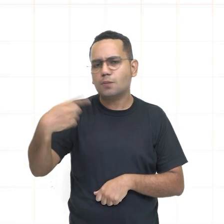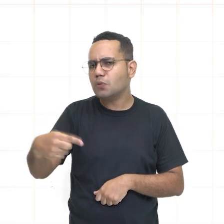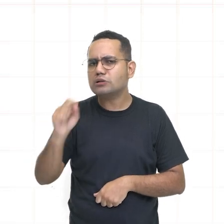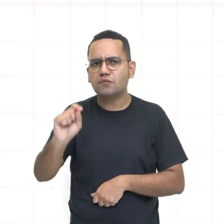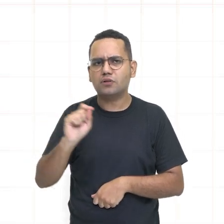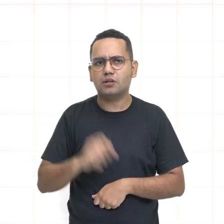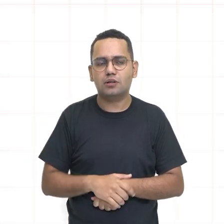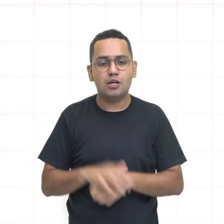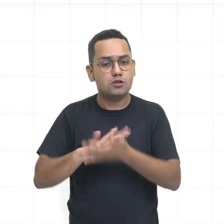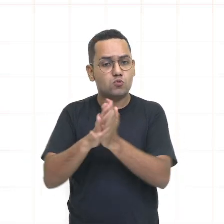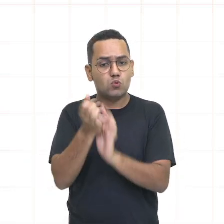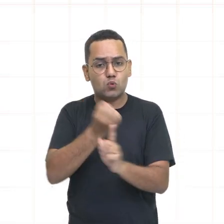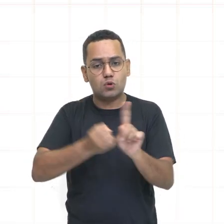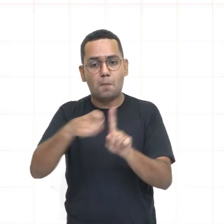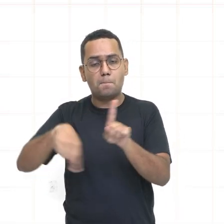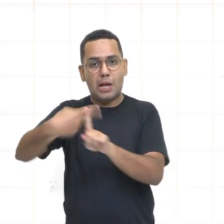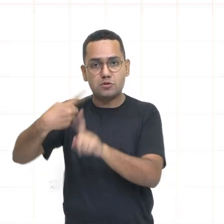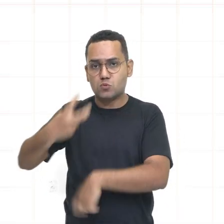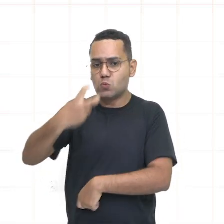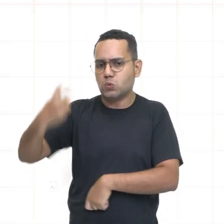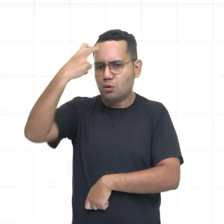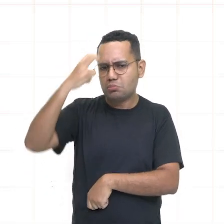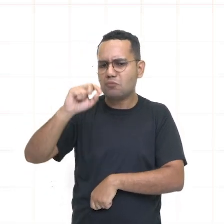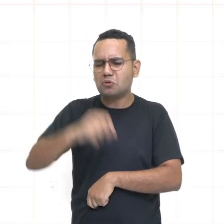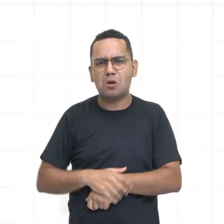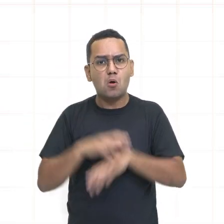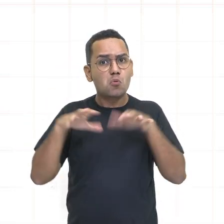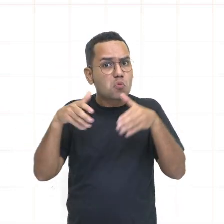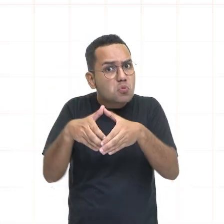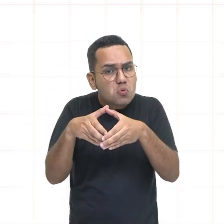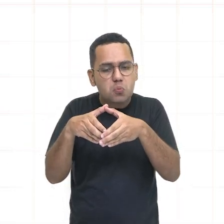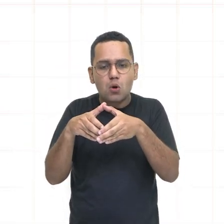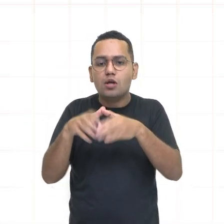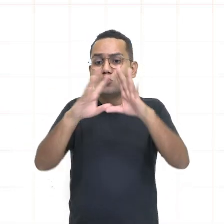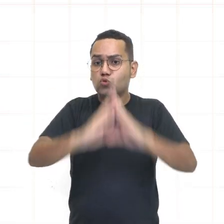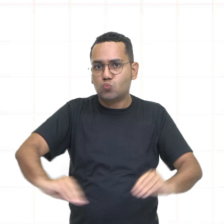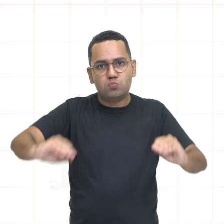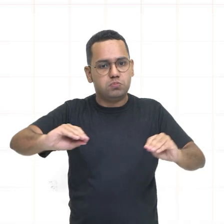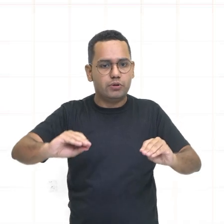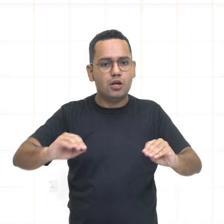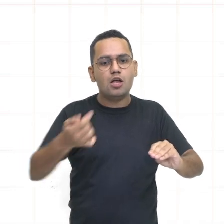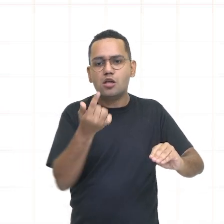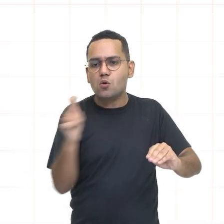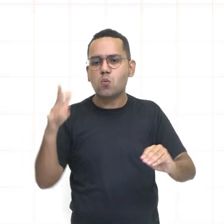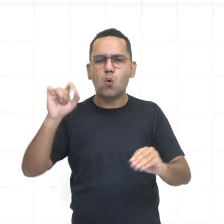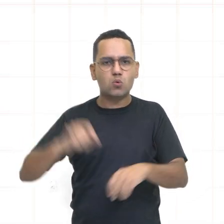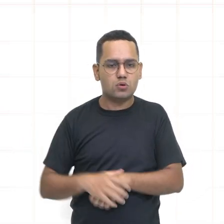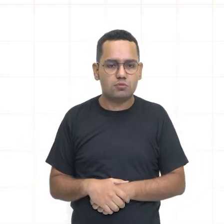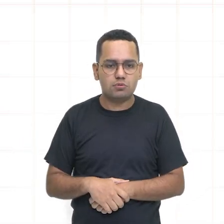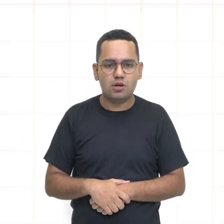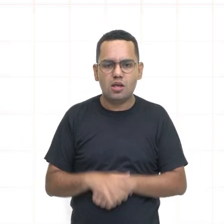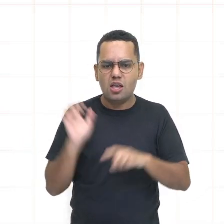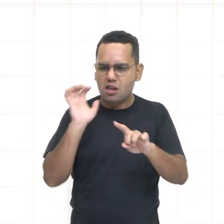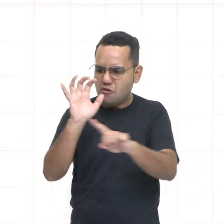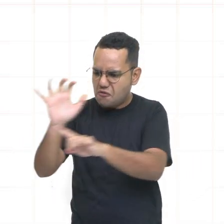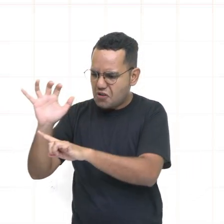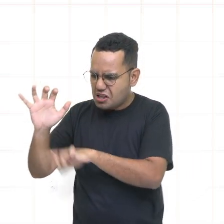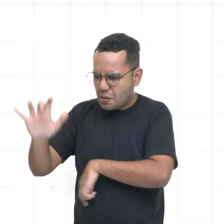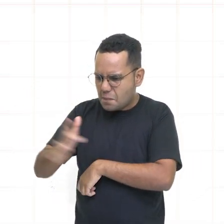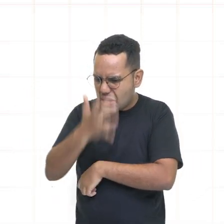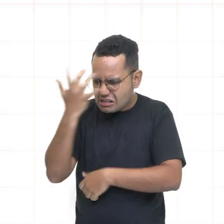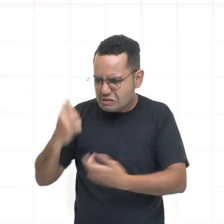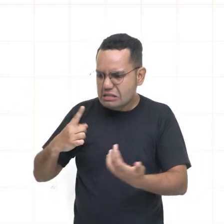cultural, a aniquilação de comunidades inteiras e a promoção de um ambiente de medo e desconfiança. Então,